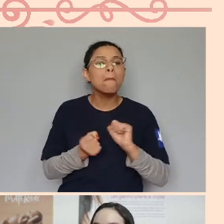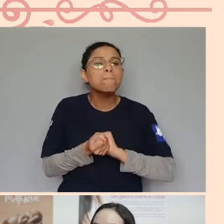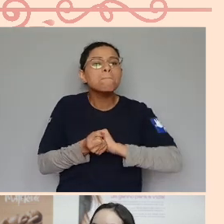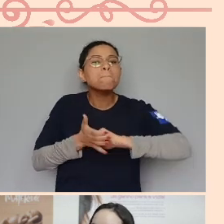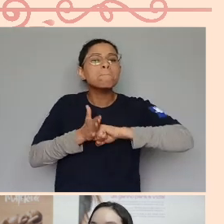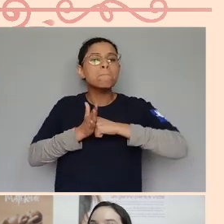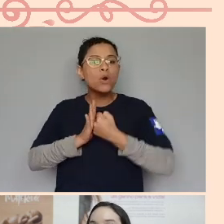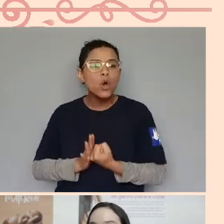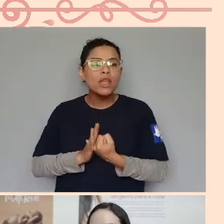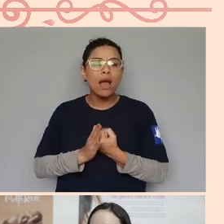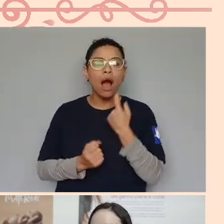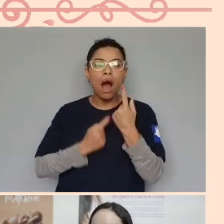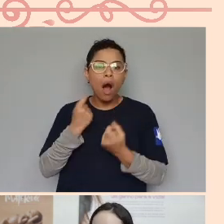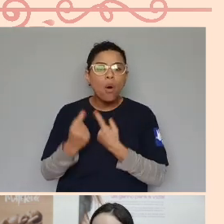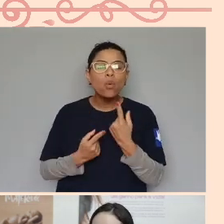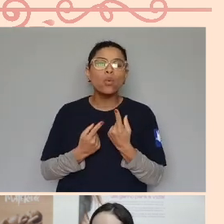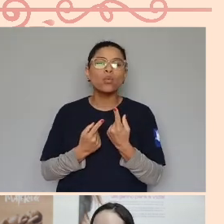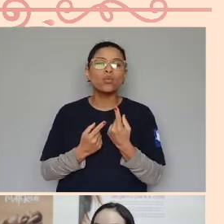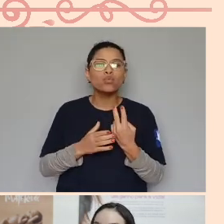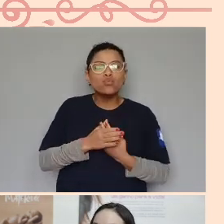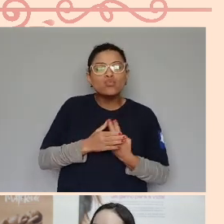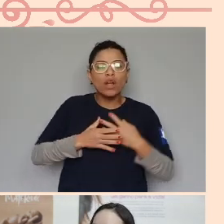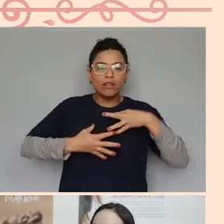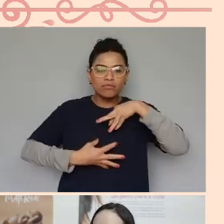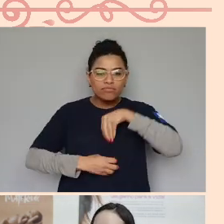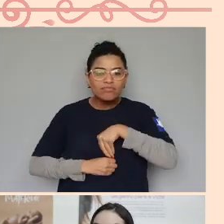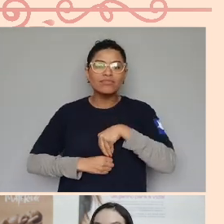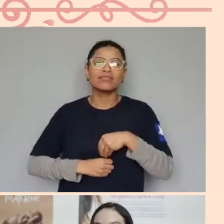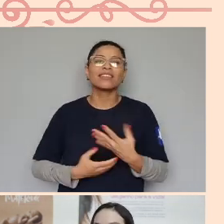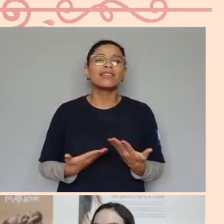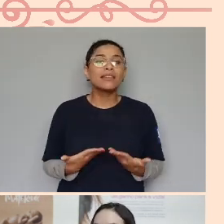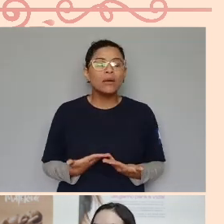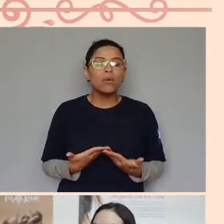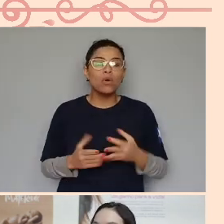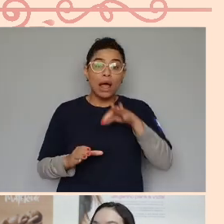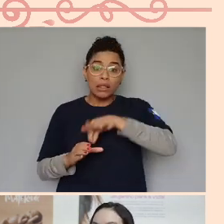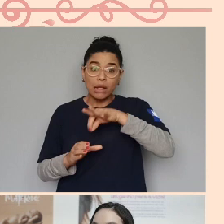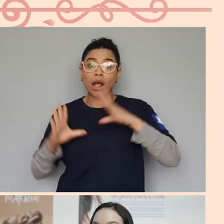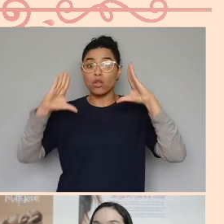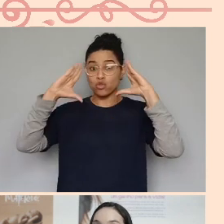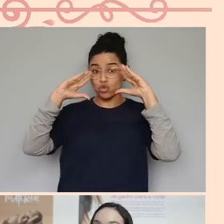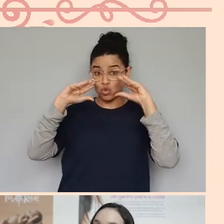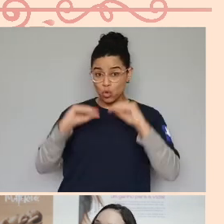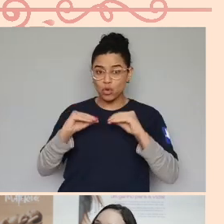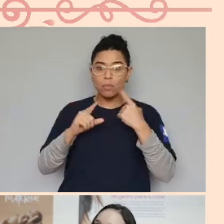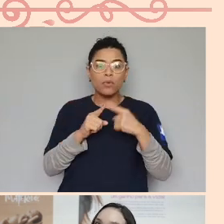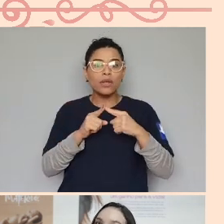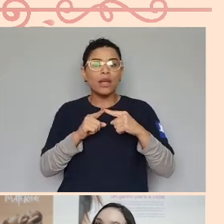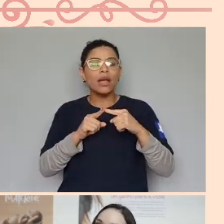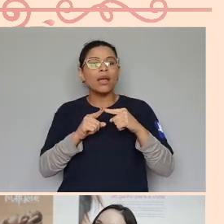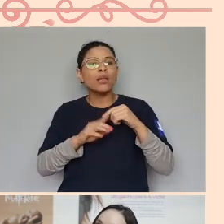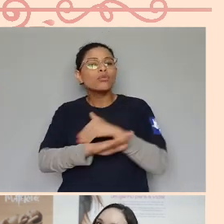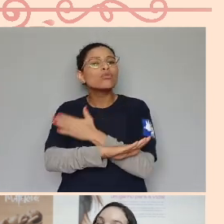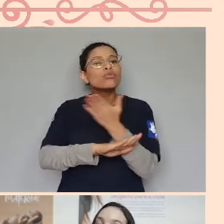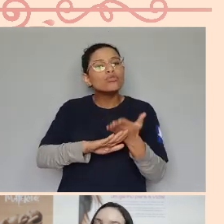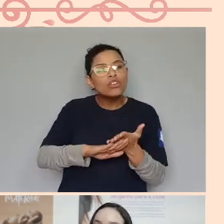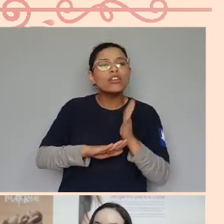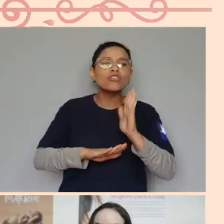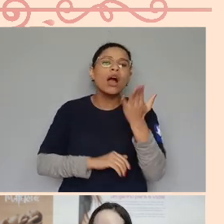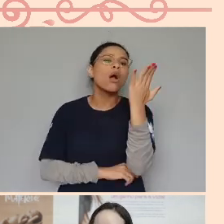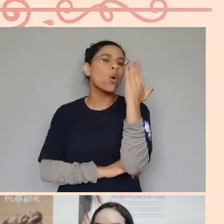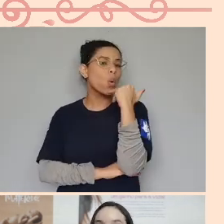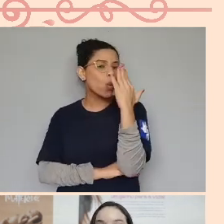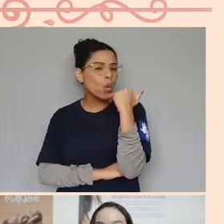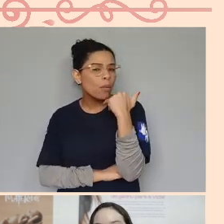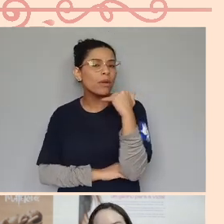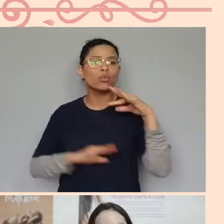pode roubar alguns nutrientes da dieta da mãe. Então o ideal para o chá é deixar ele para a noite, porque aí durante o dia a mãe já comeu, já absorveu tudo